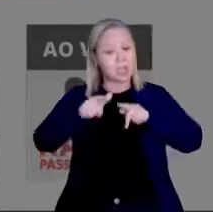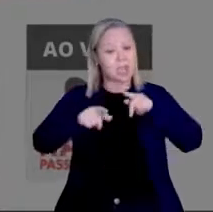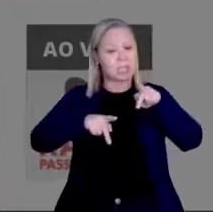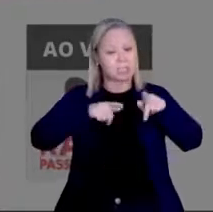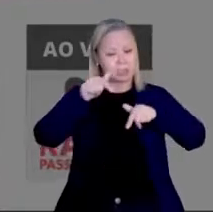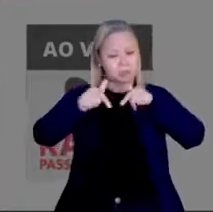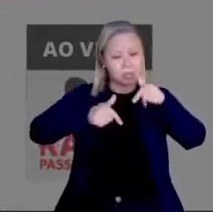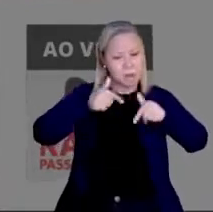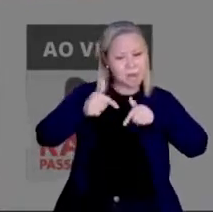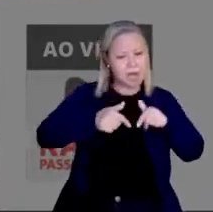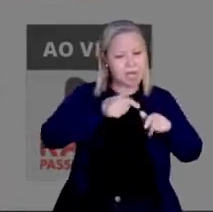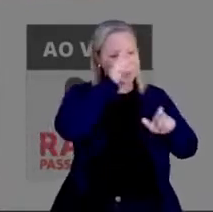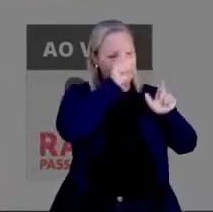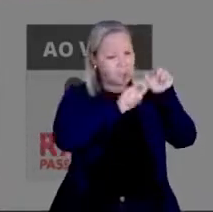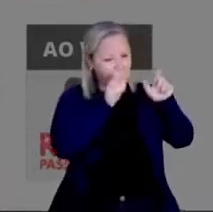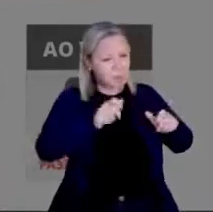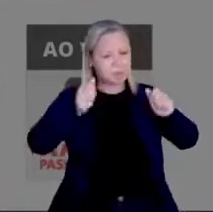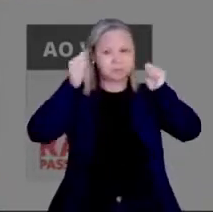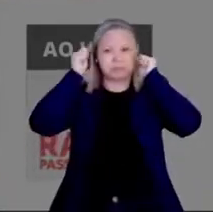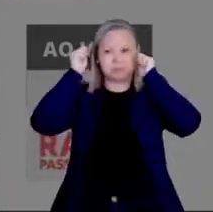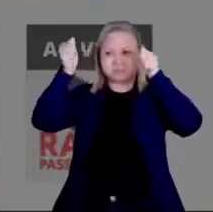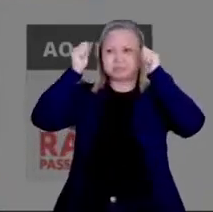663 em Peixoto e tem de